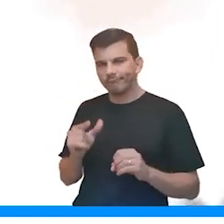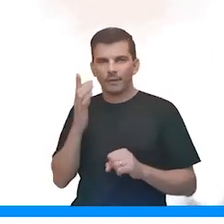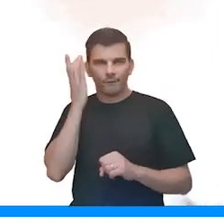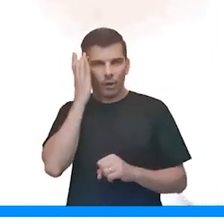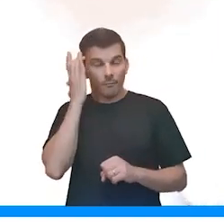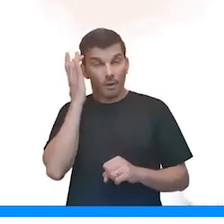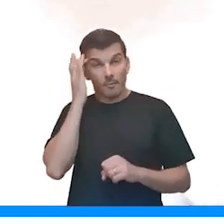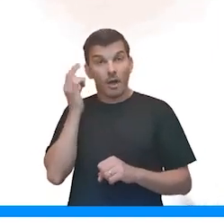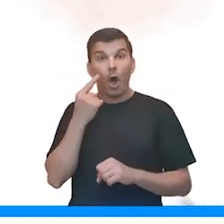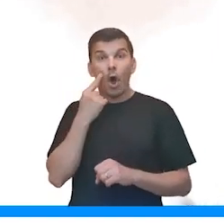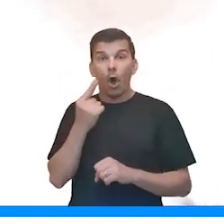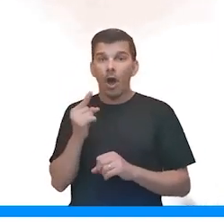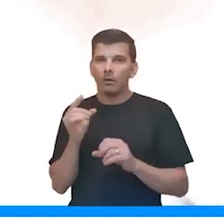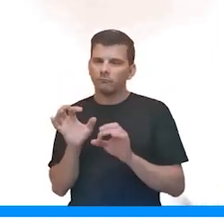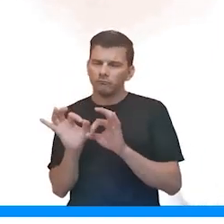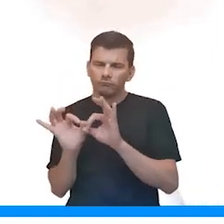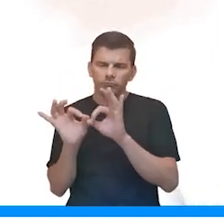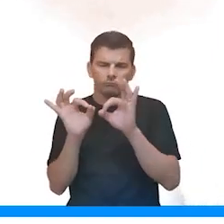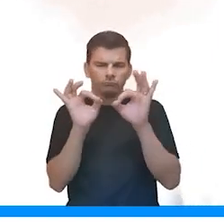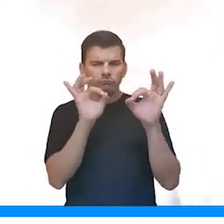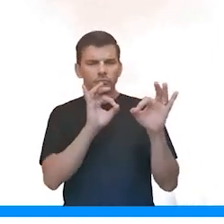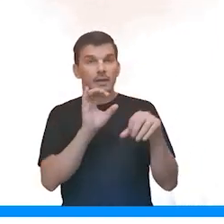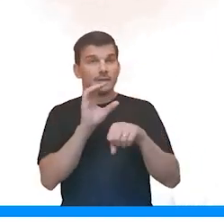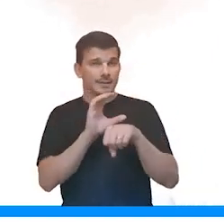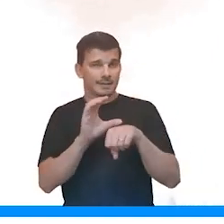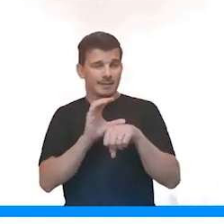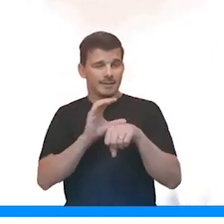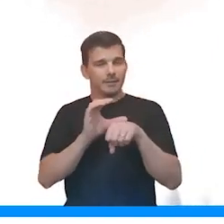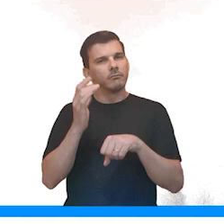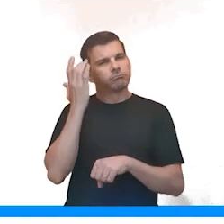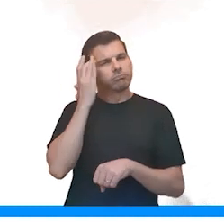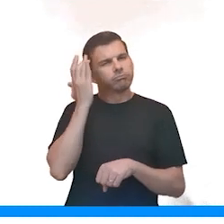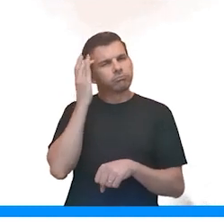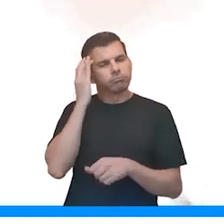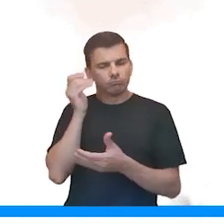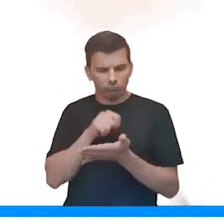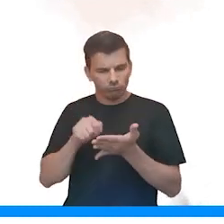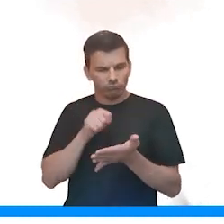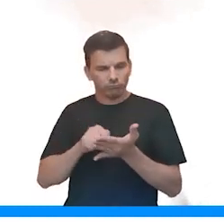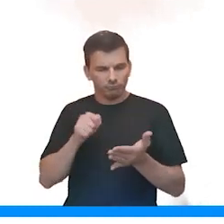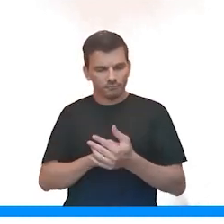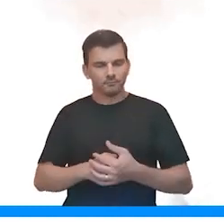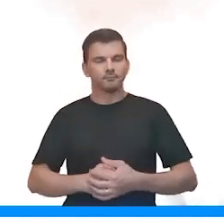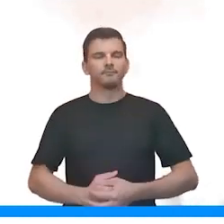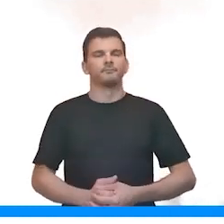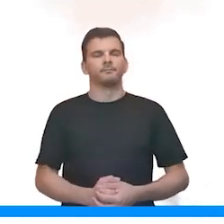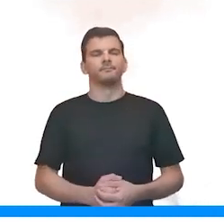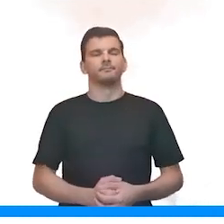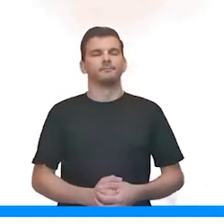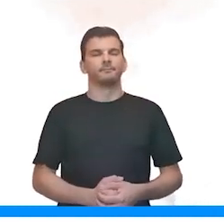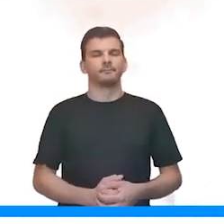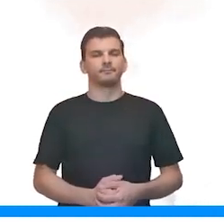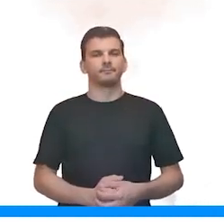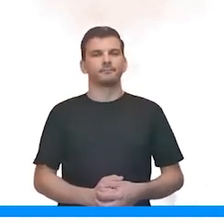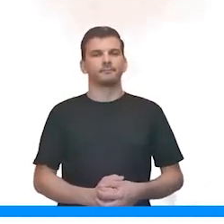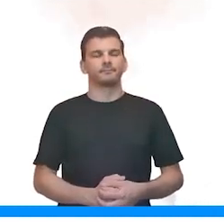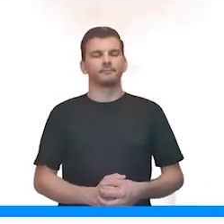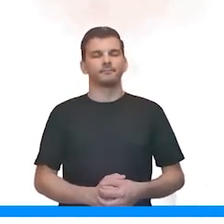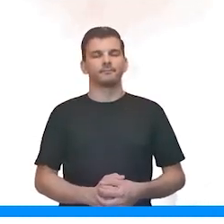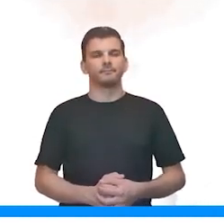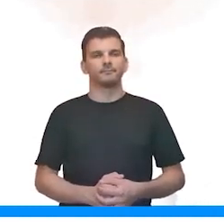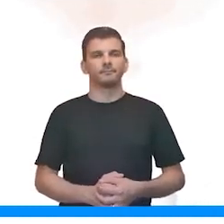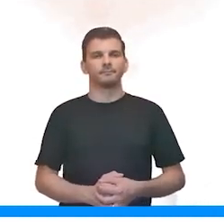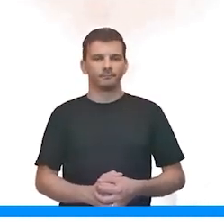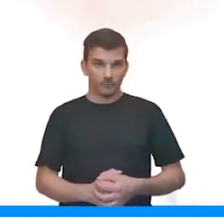né, pegando mais uma vez a equação da primeira lei da termodinâmica, ó, Q igual a trabalho mais